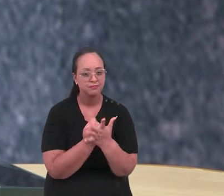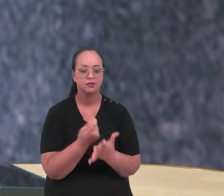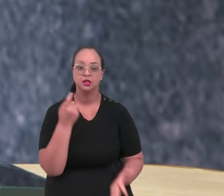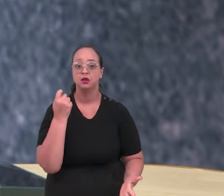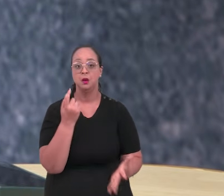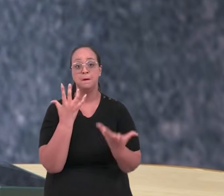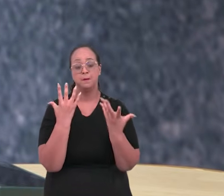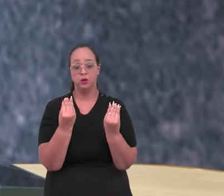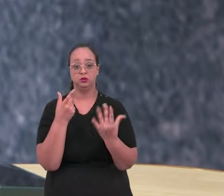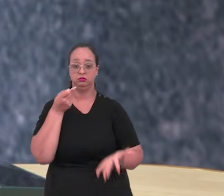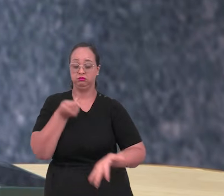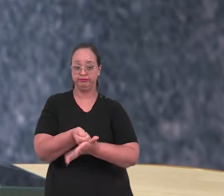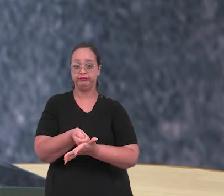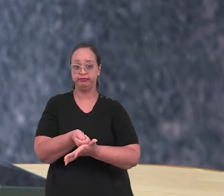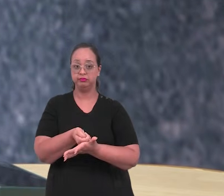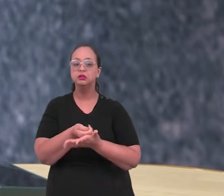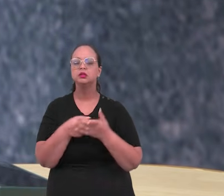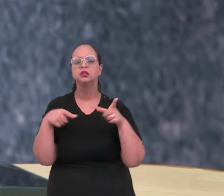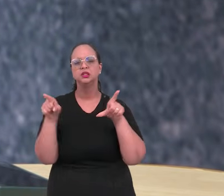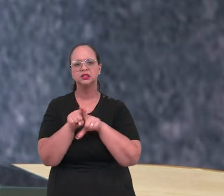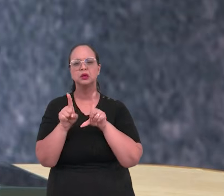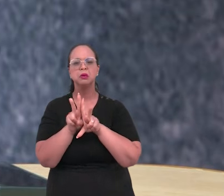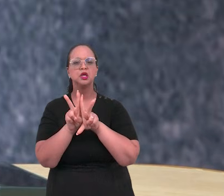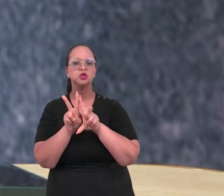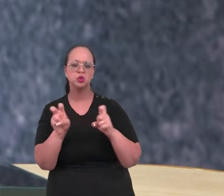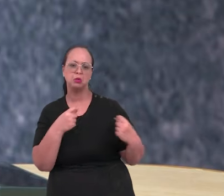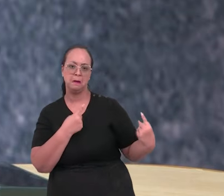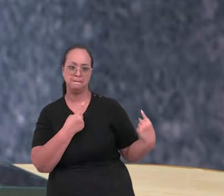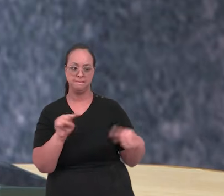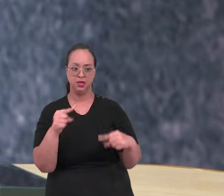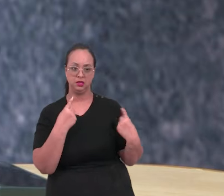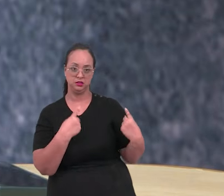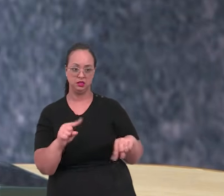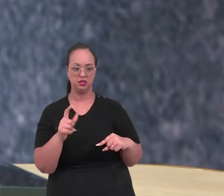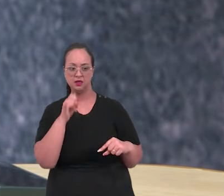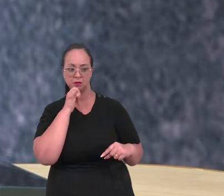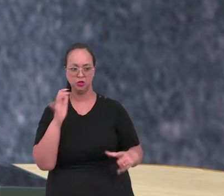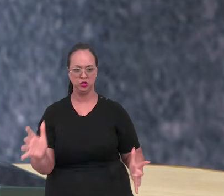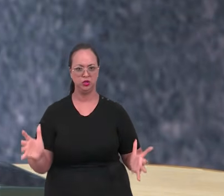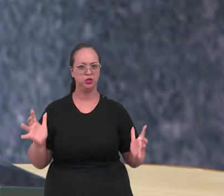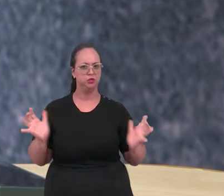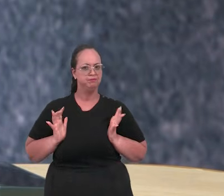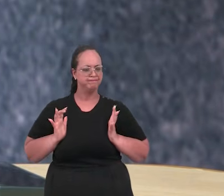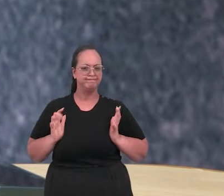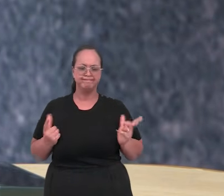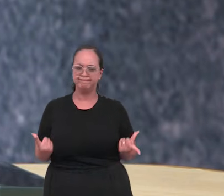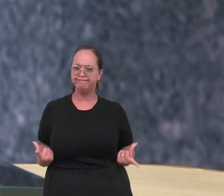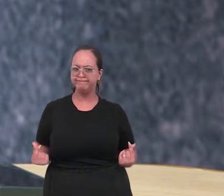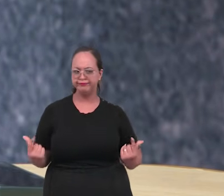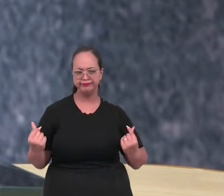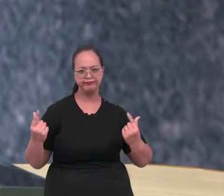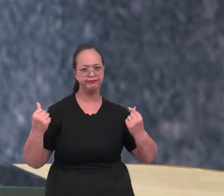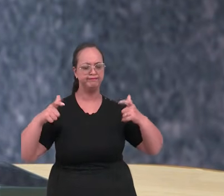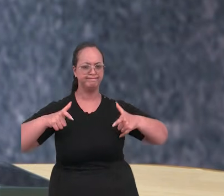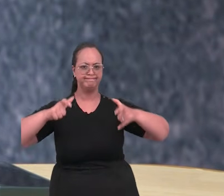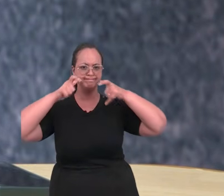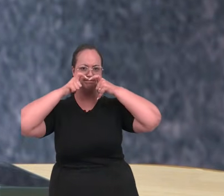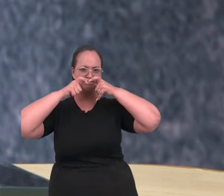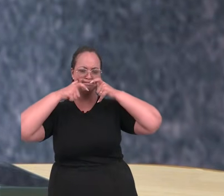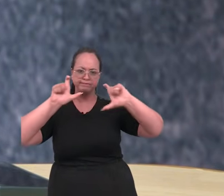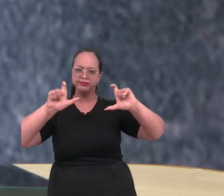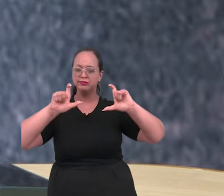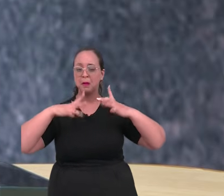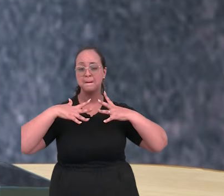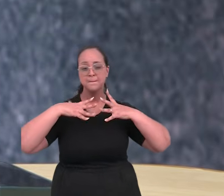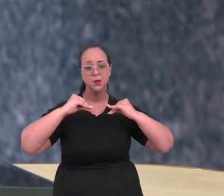falou uma coisa bem interessante sobre a percepção de que a riqueza exagerada, o luxo que a